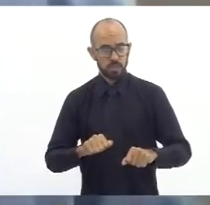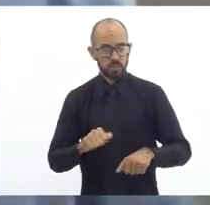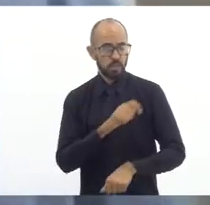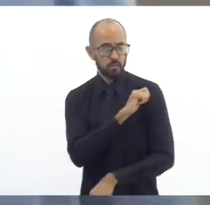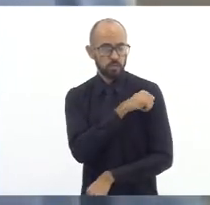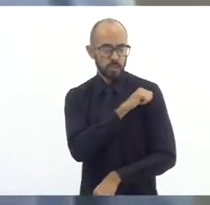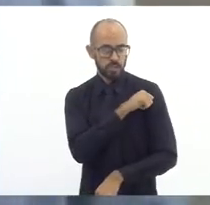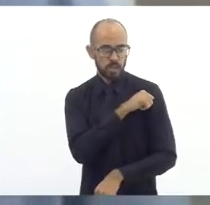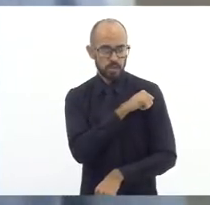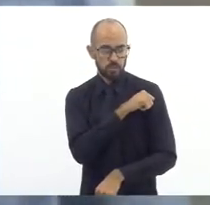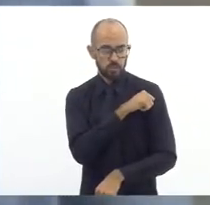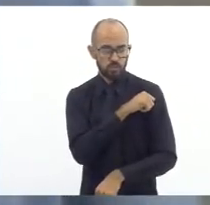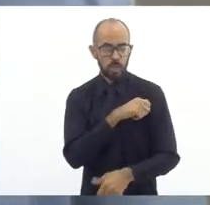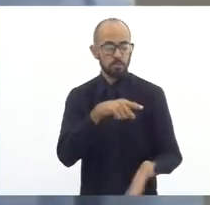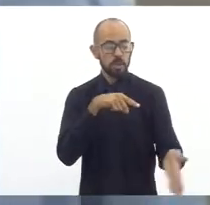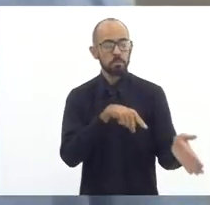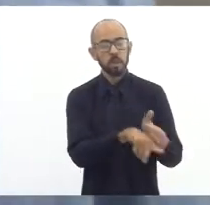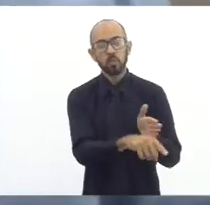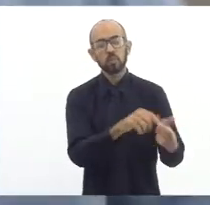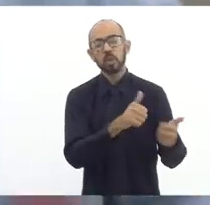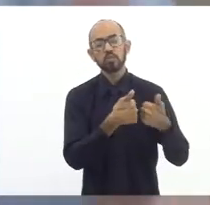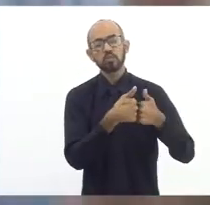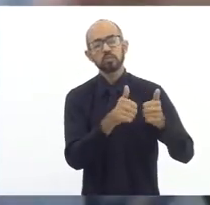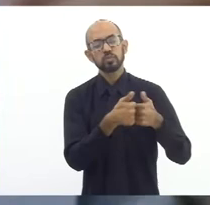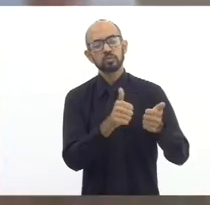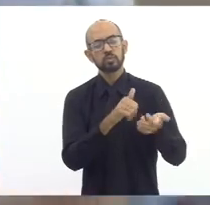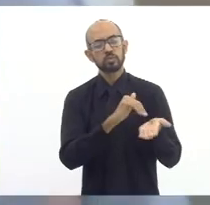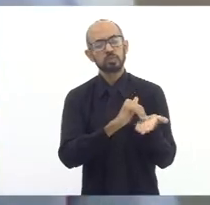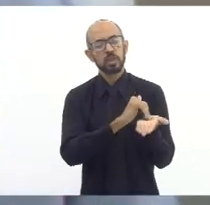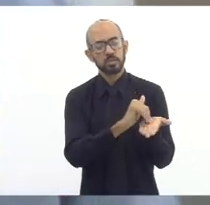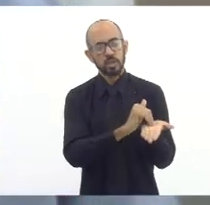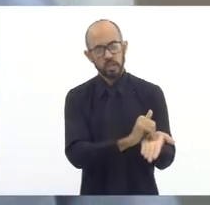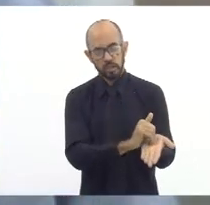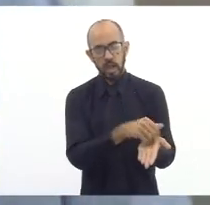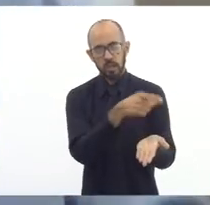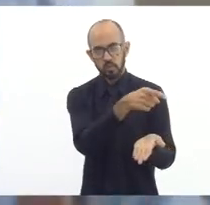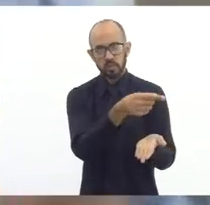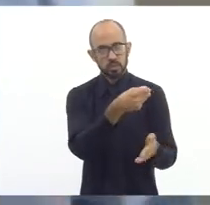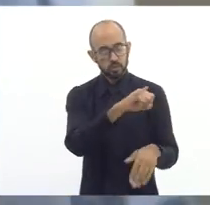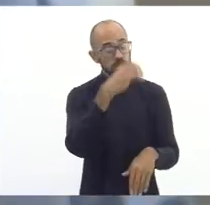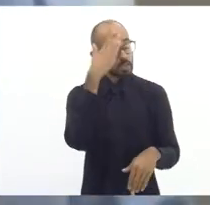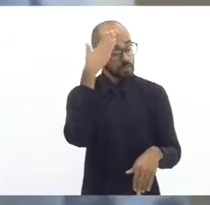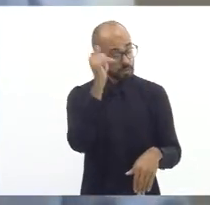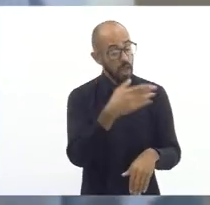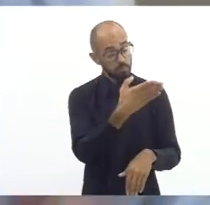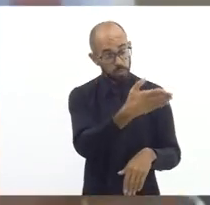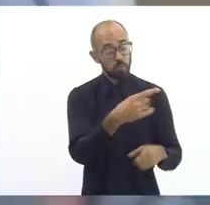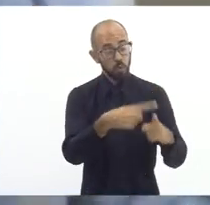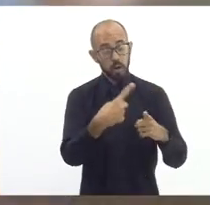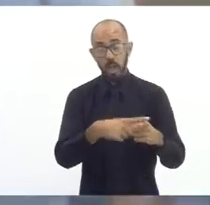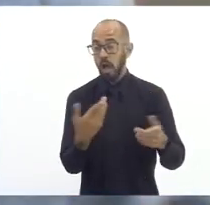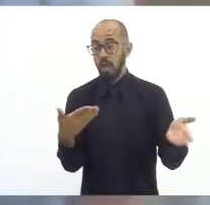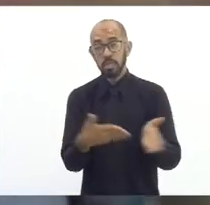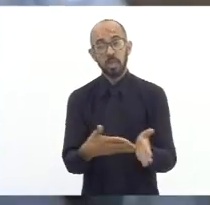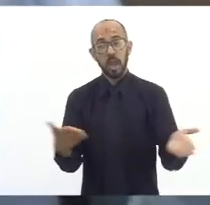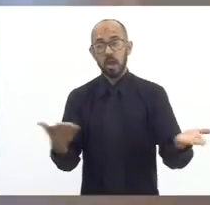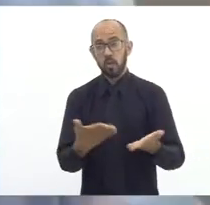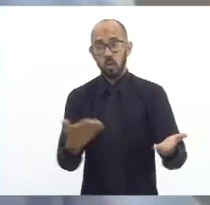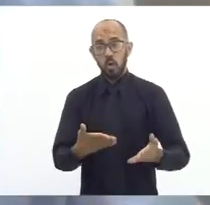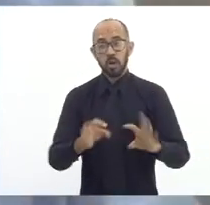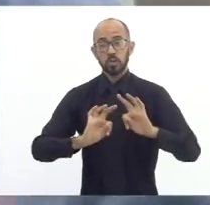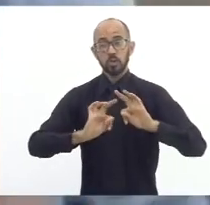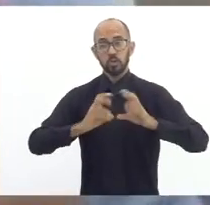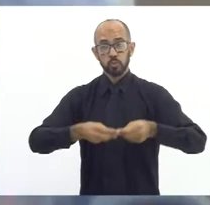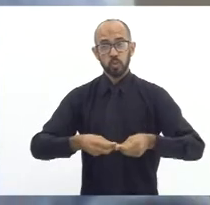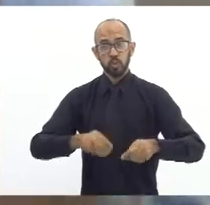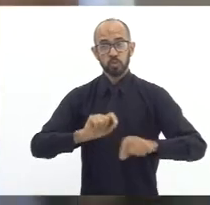representante secretário de transporte é se já vetou isso, porque até agora estão todos os